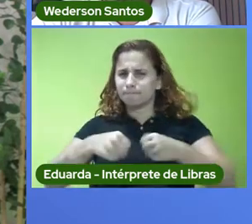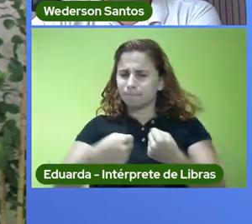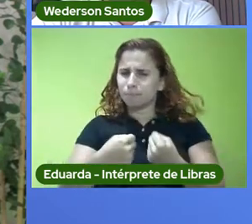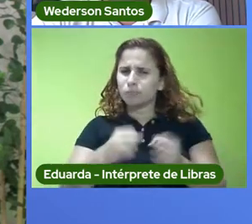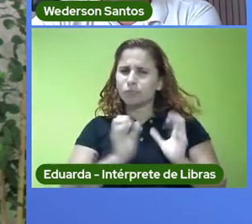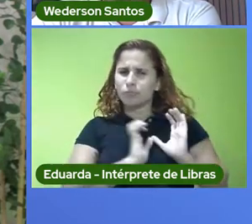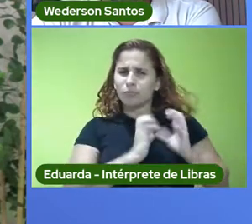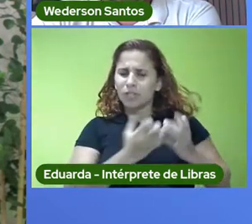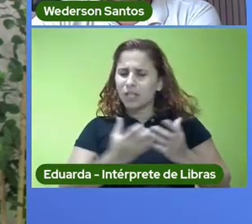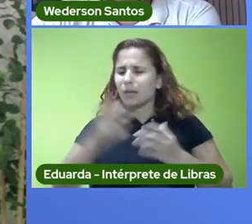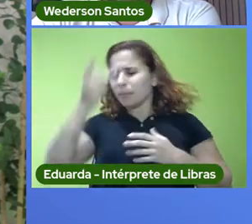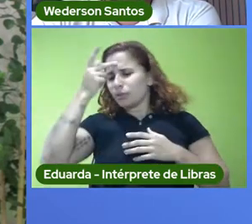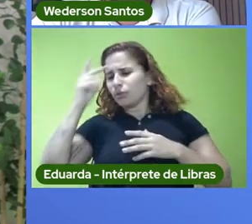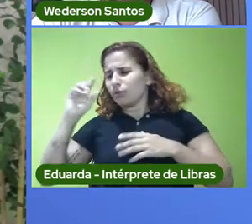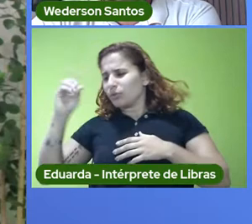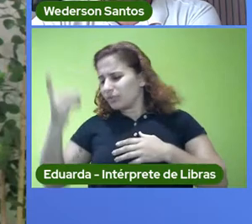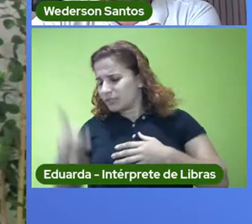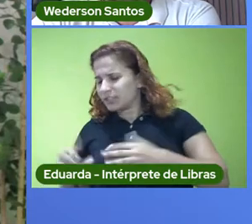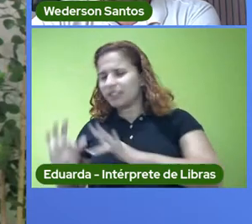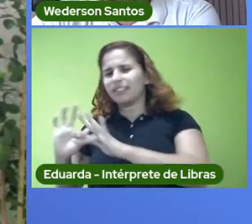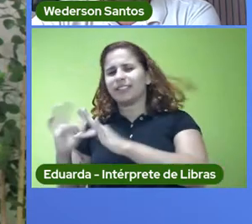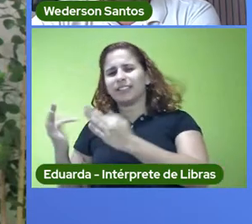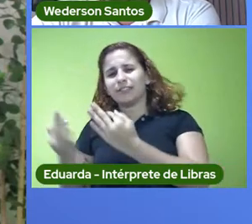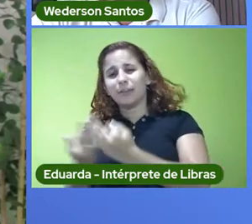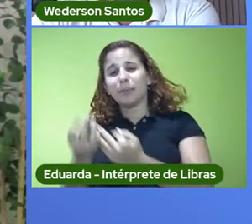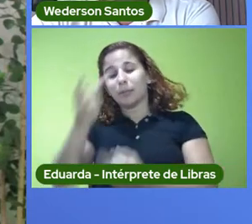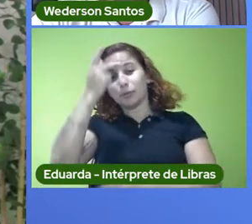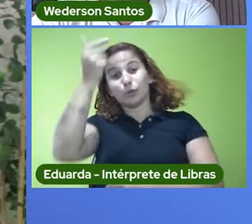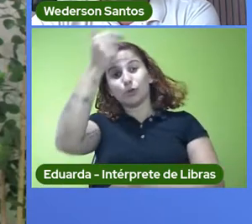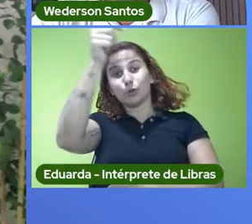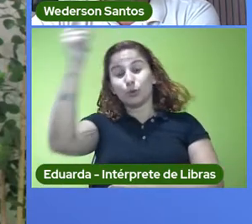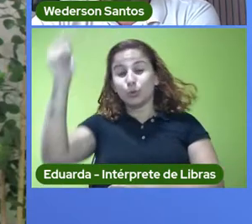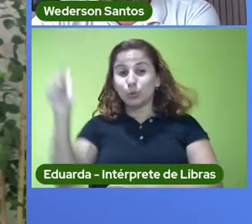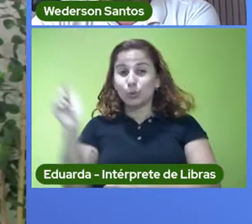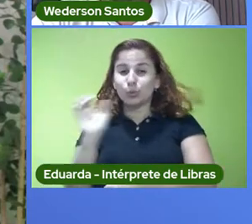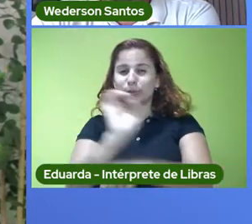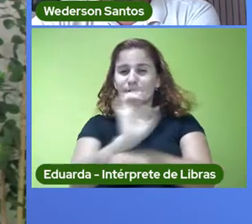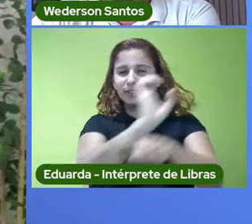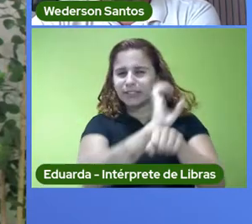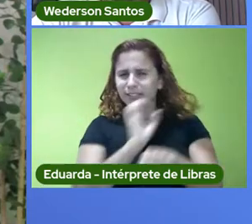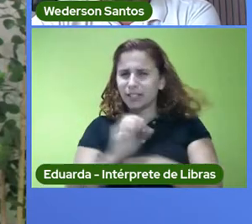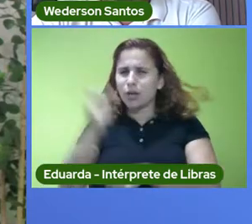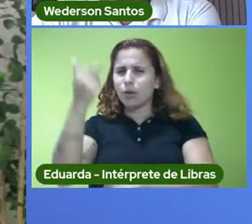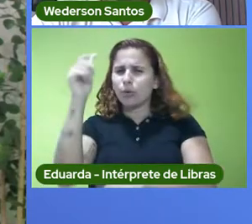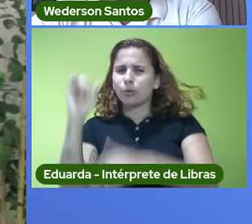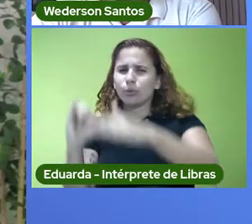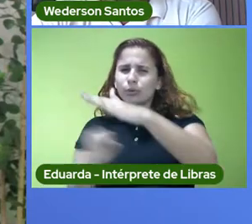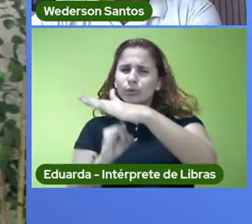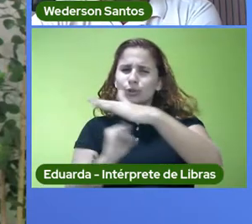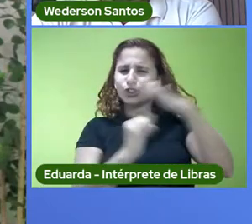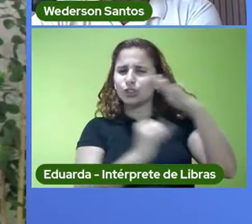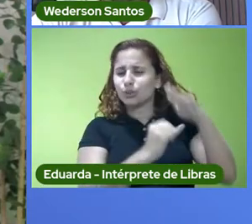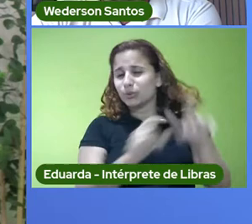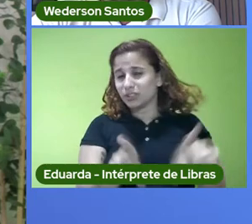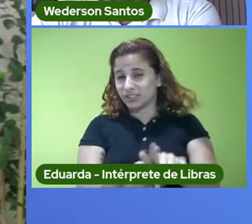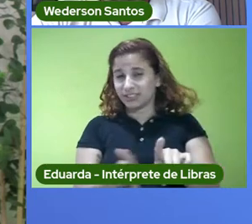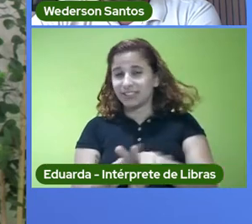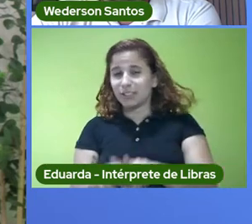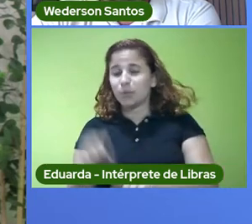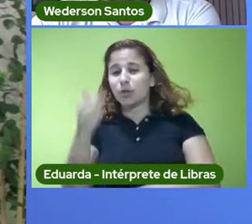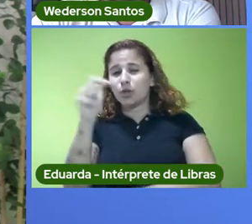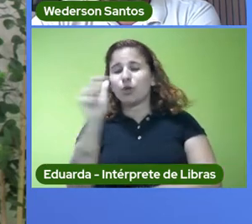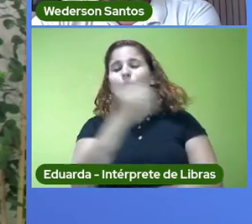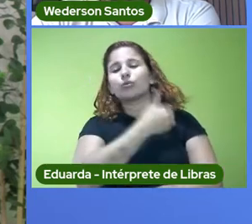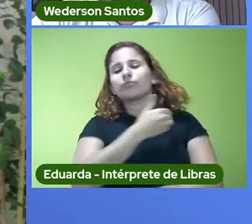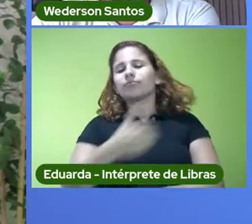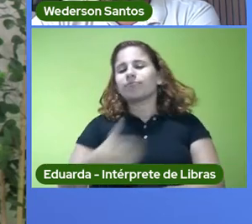os colegas de outros estados, né, de outras entidades, outras instituições que nos acompanharam, né, dos órgãos públicos do Estado,